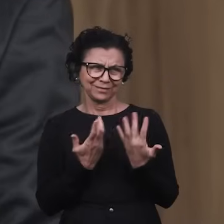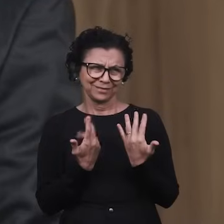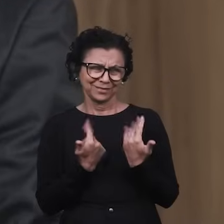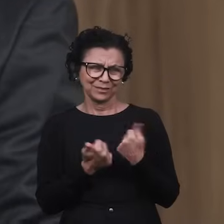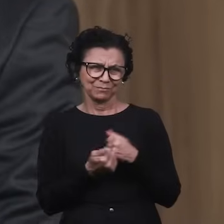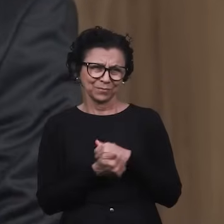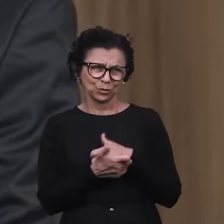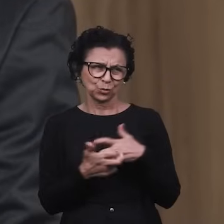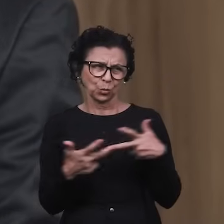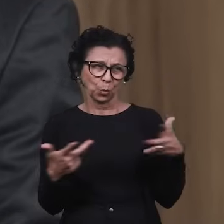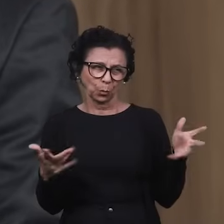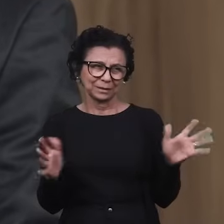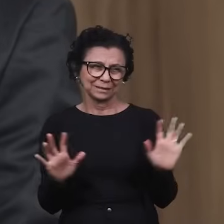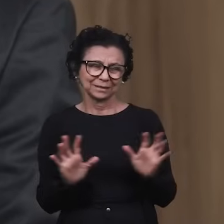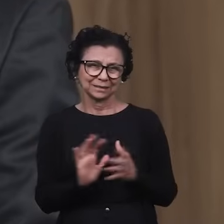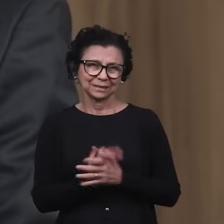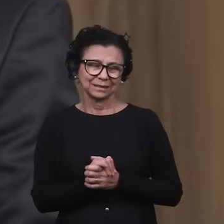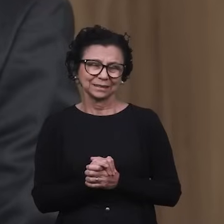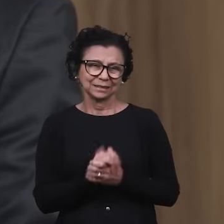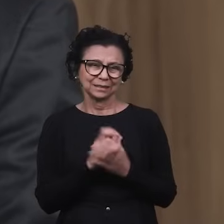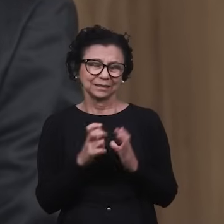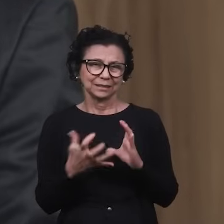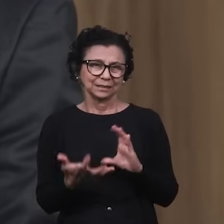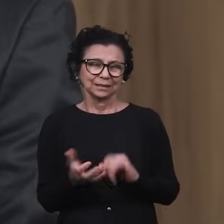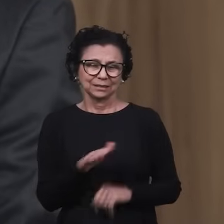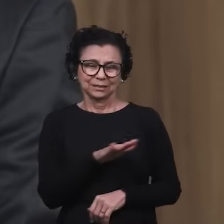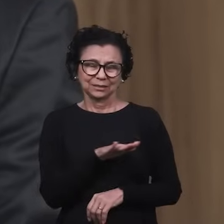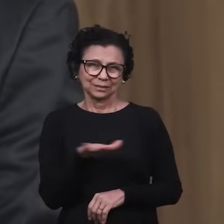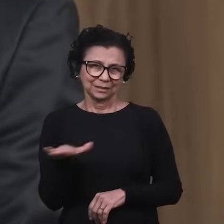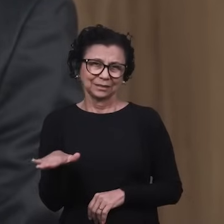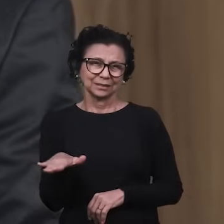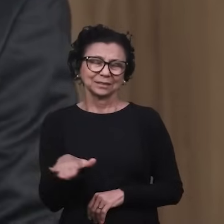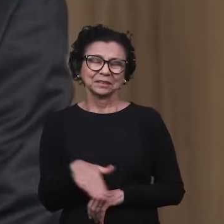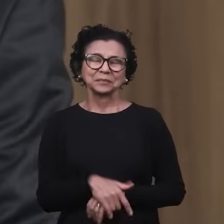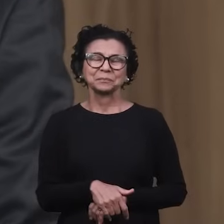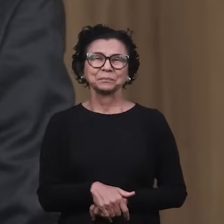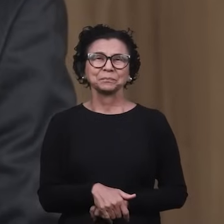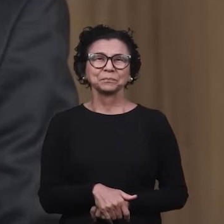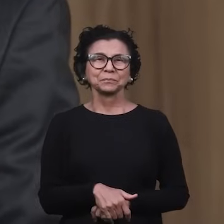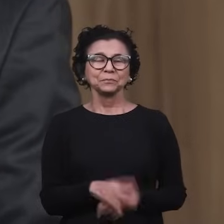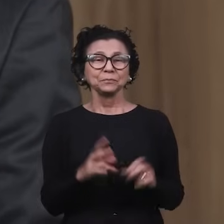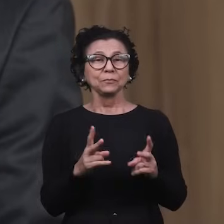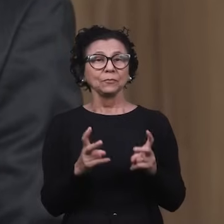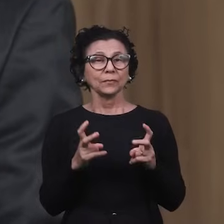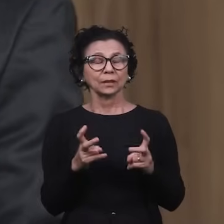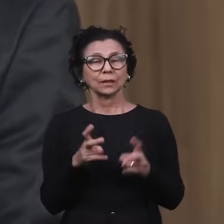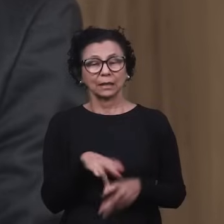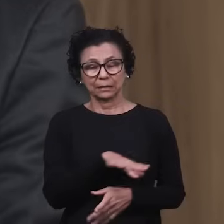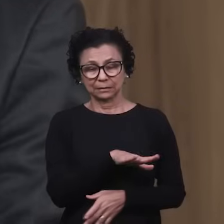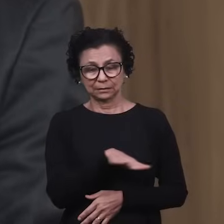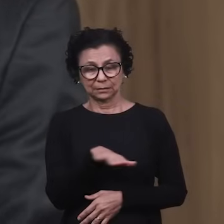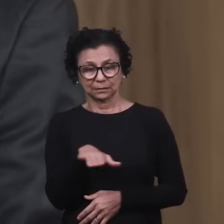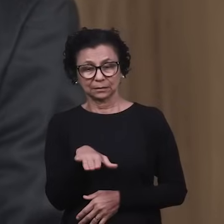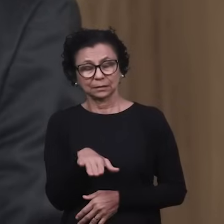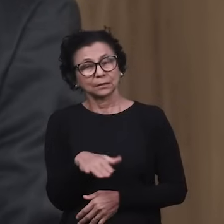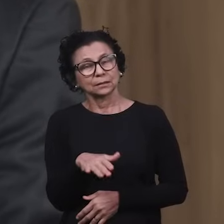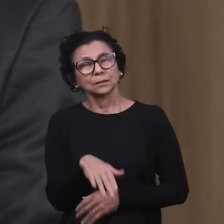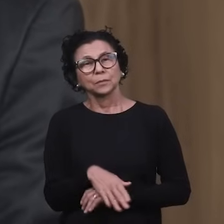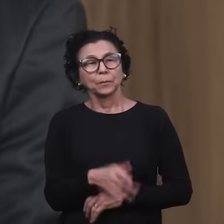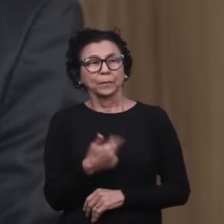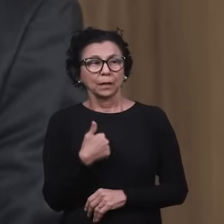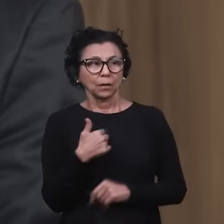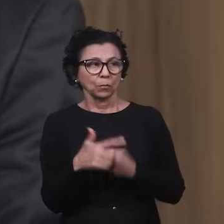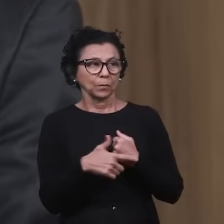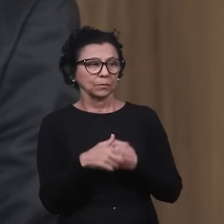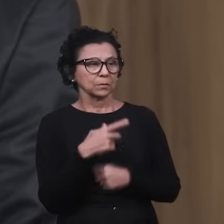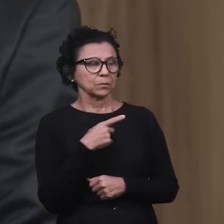Que são características de criança e a gente percebe que a criança, porque eu faço, como pastor, eu